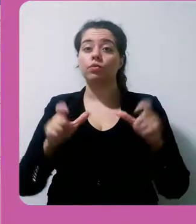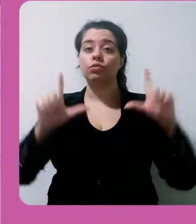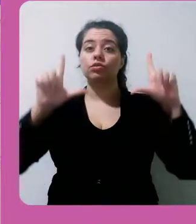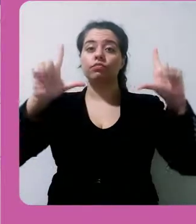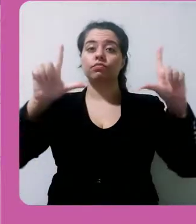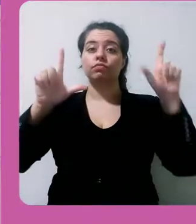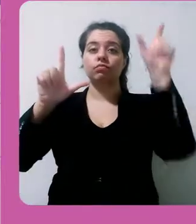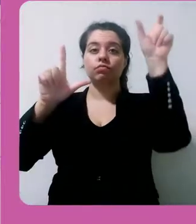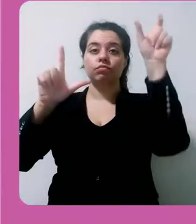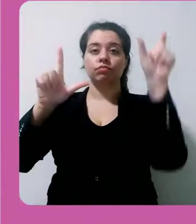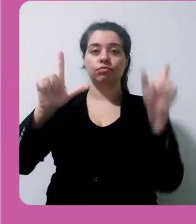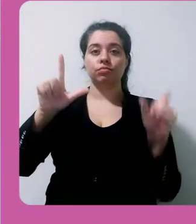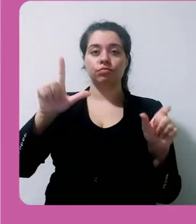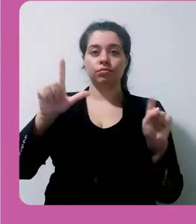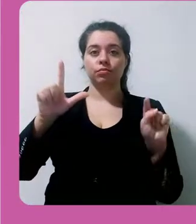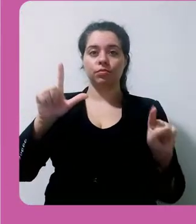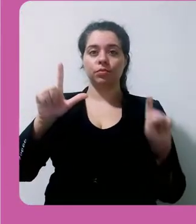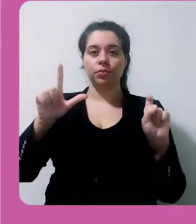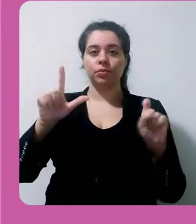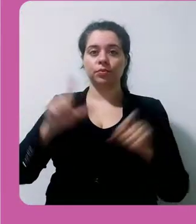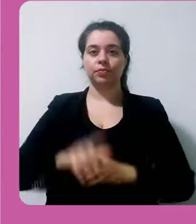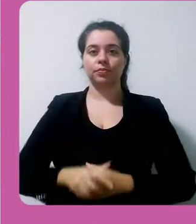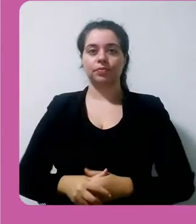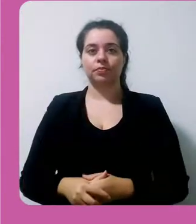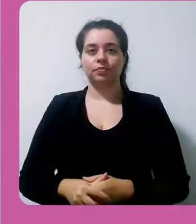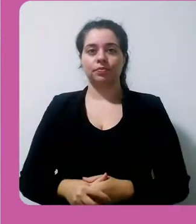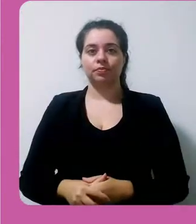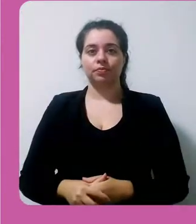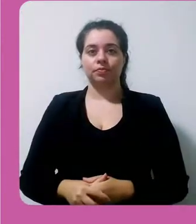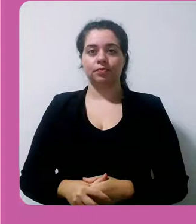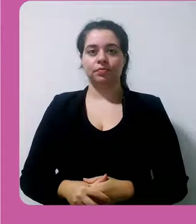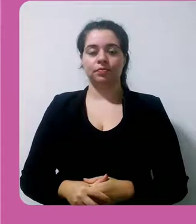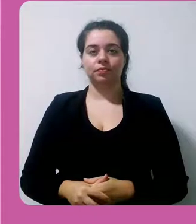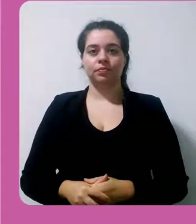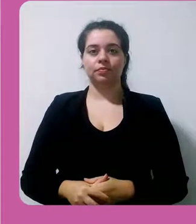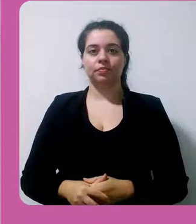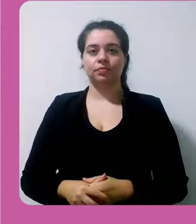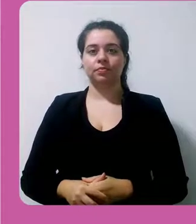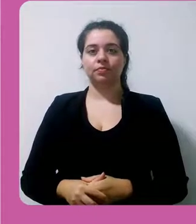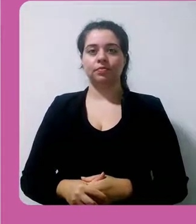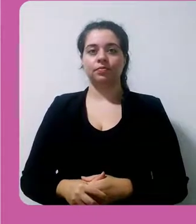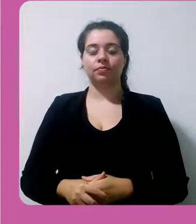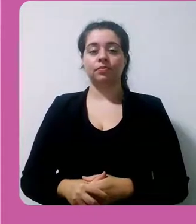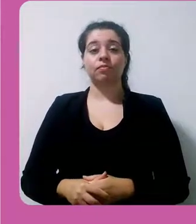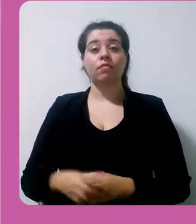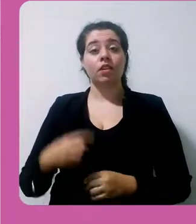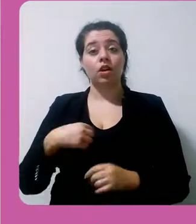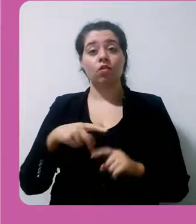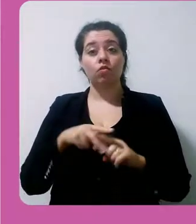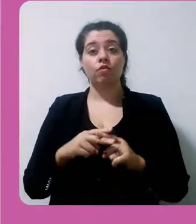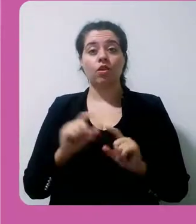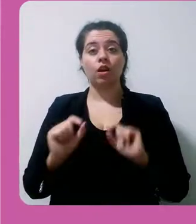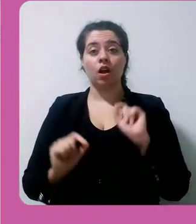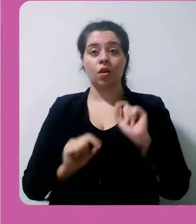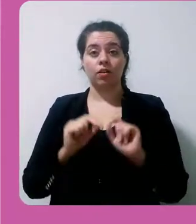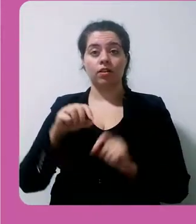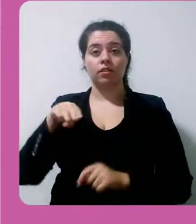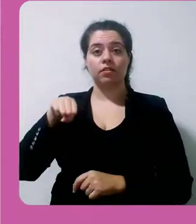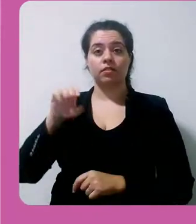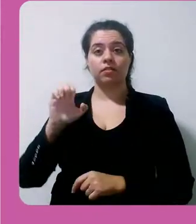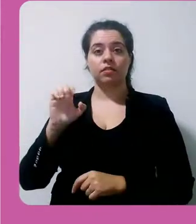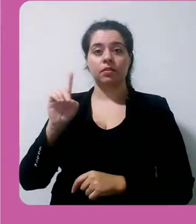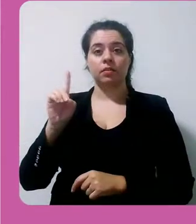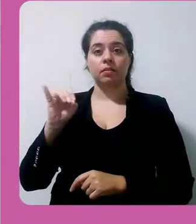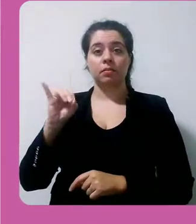O que eu vou configurar com vocês é uma média simples, né? Uma média aritmética simples, P1 mais P2 dividido